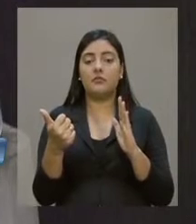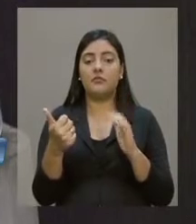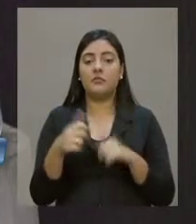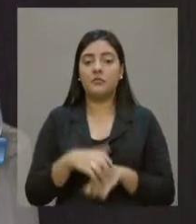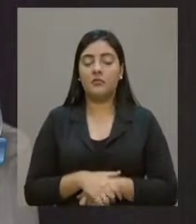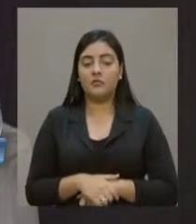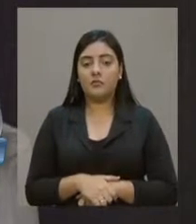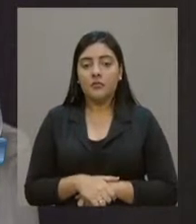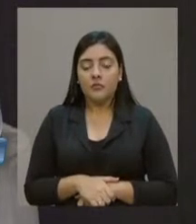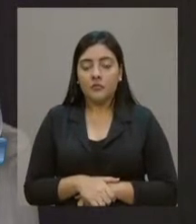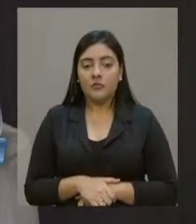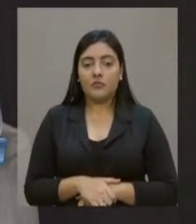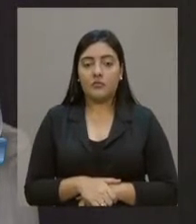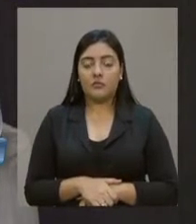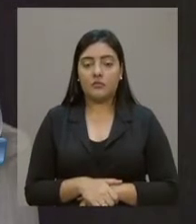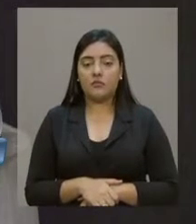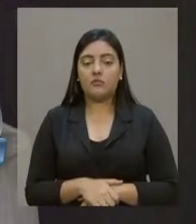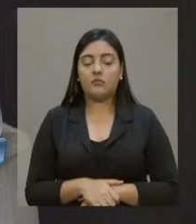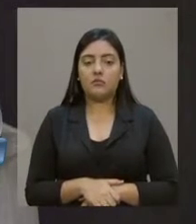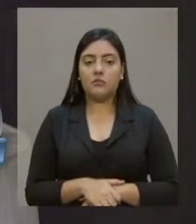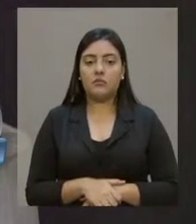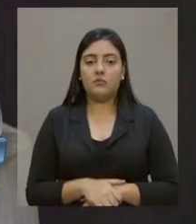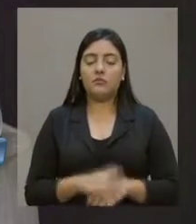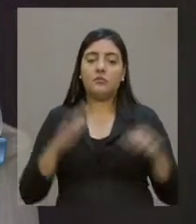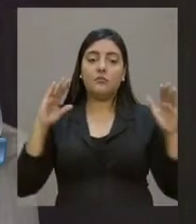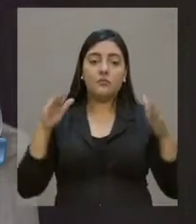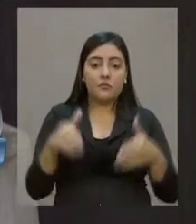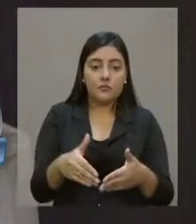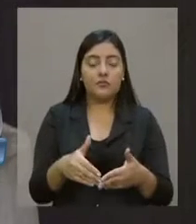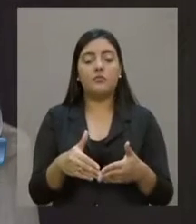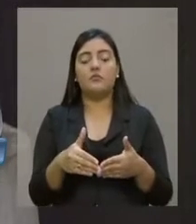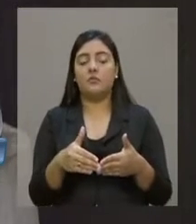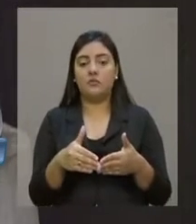sob o desígnio, né,